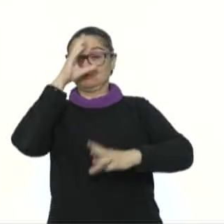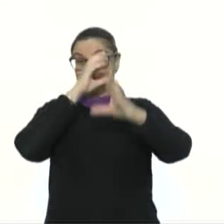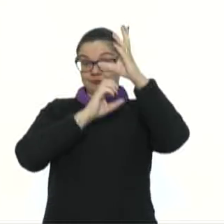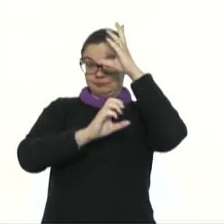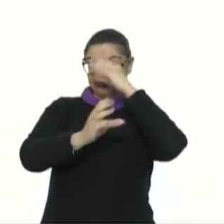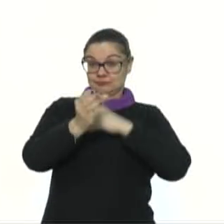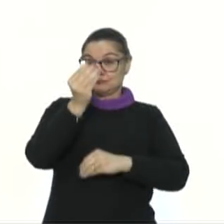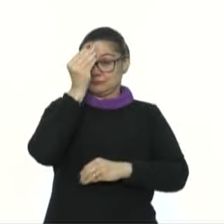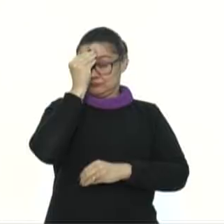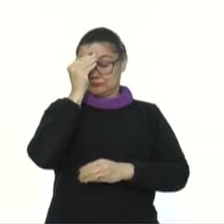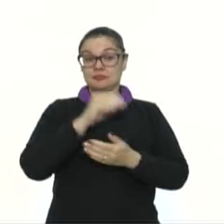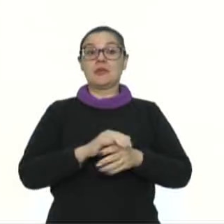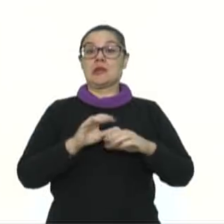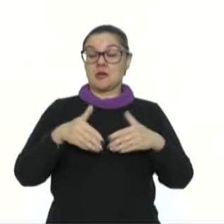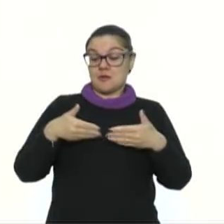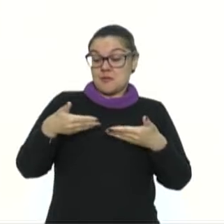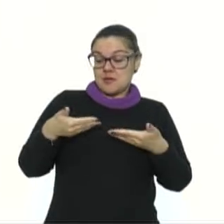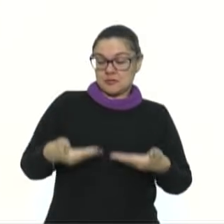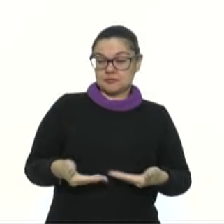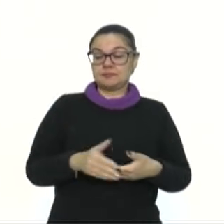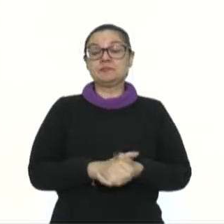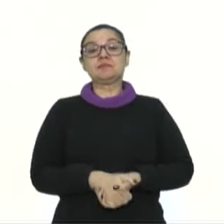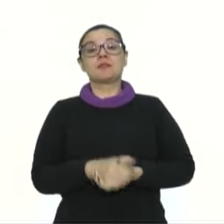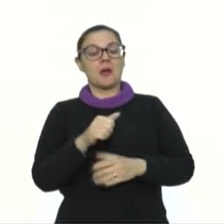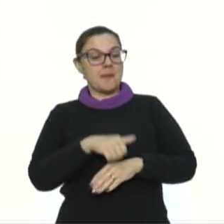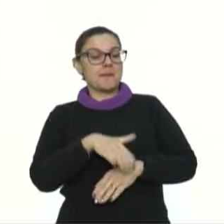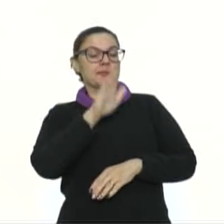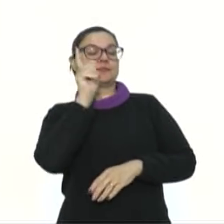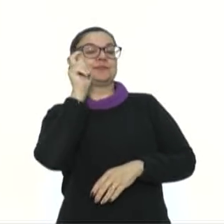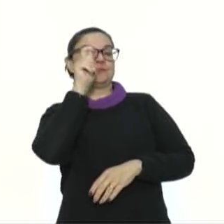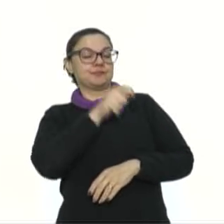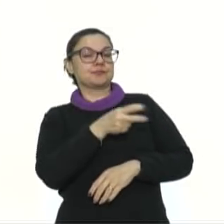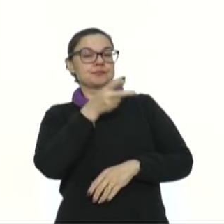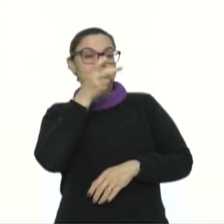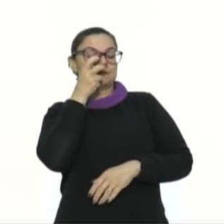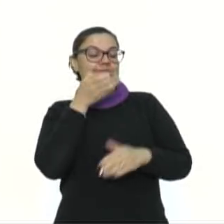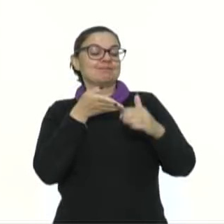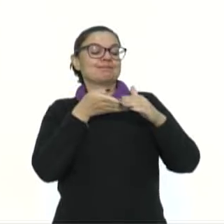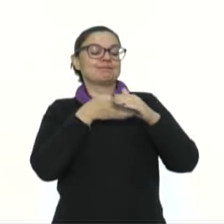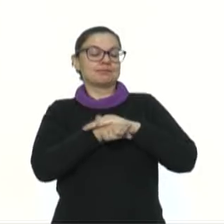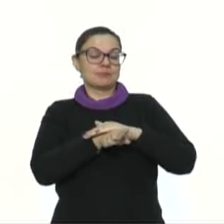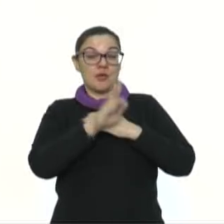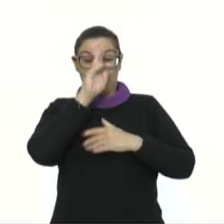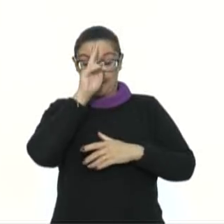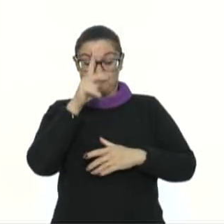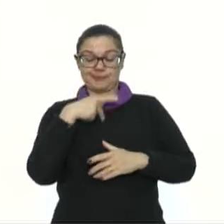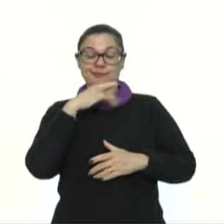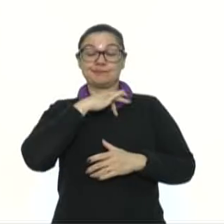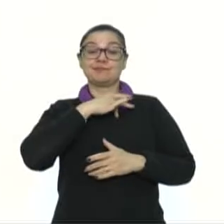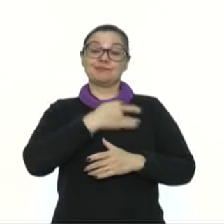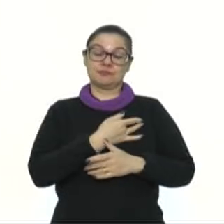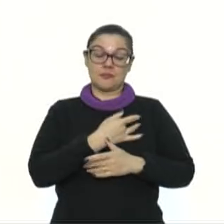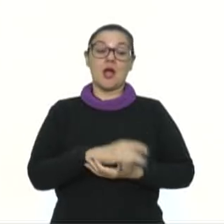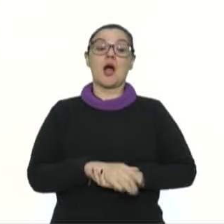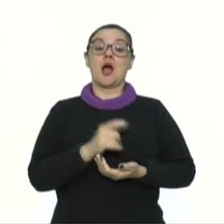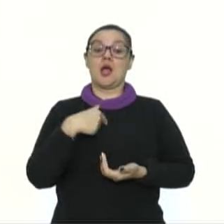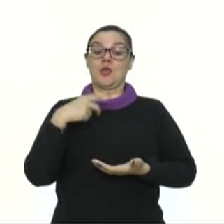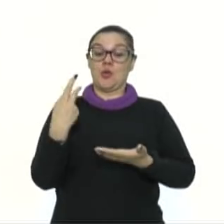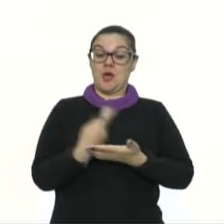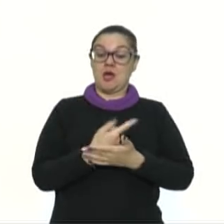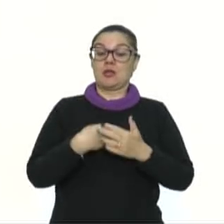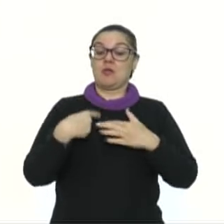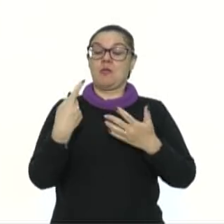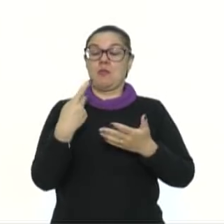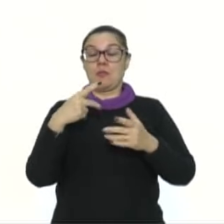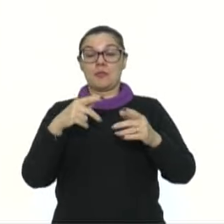autoconhecimento. Desse modo, a pessoa tem mais chances de reconhecer esses comportamentos em si mesma, aprendendo a olhar para